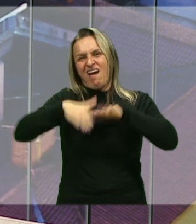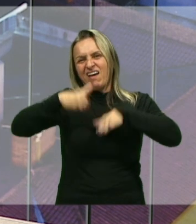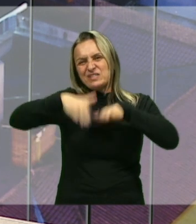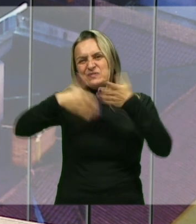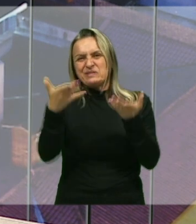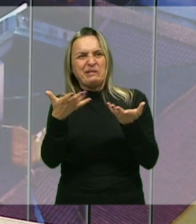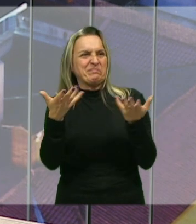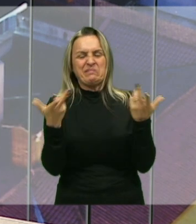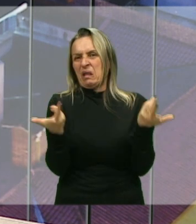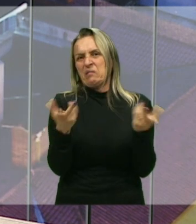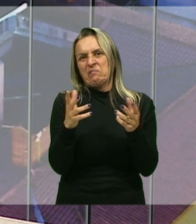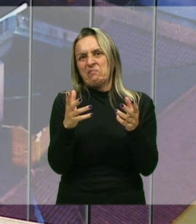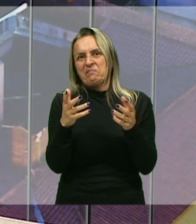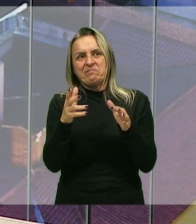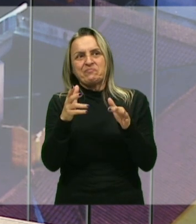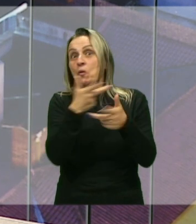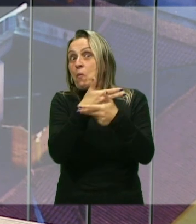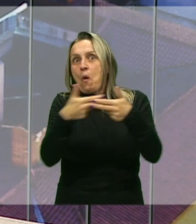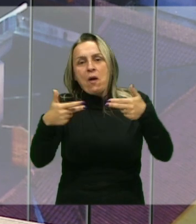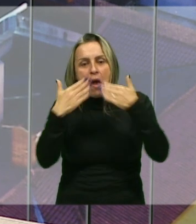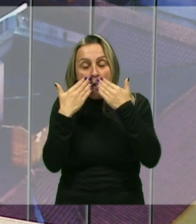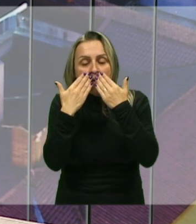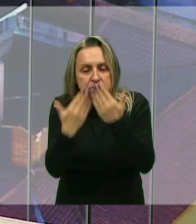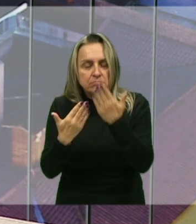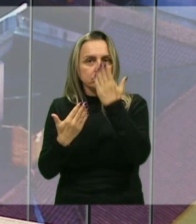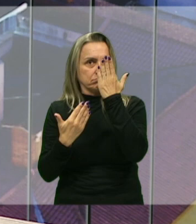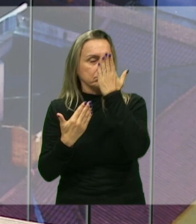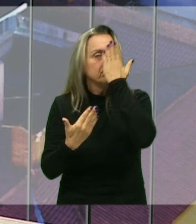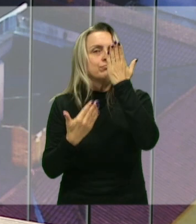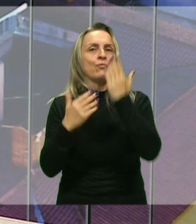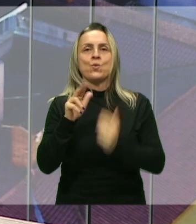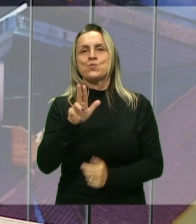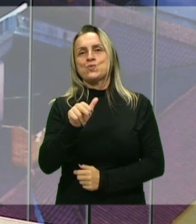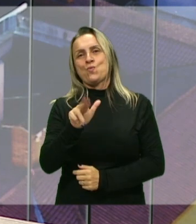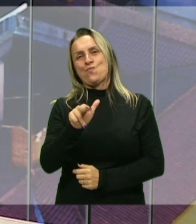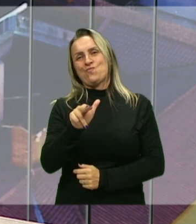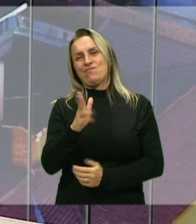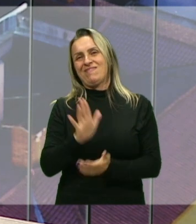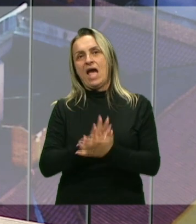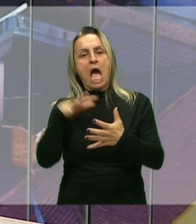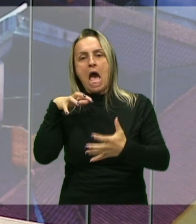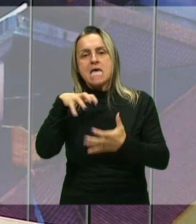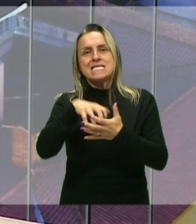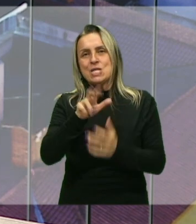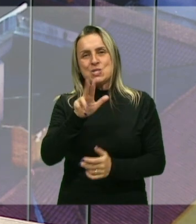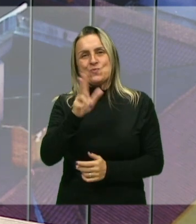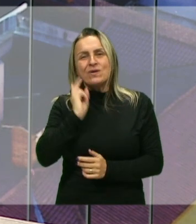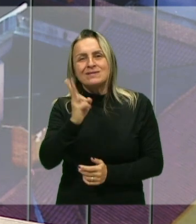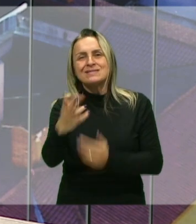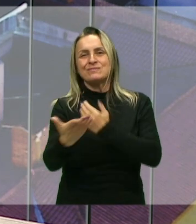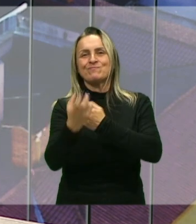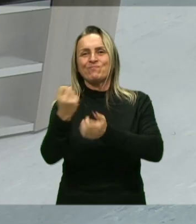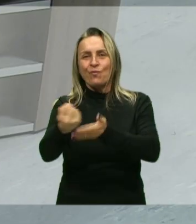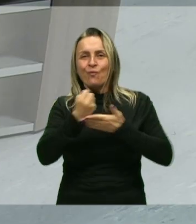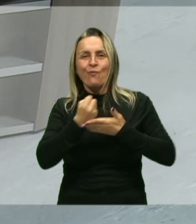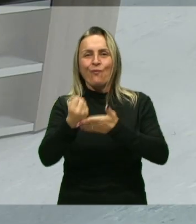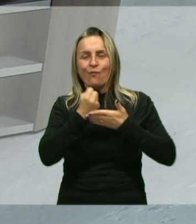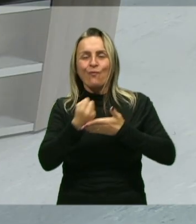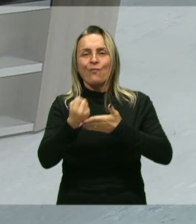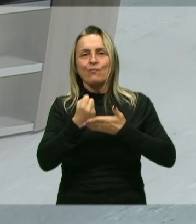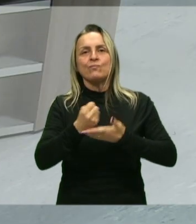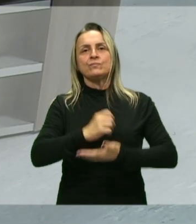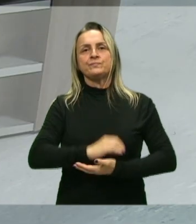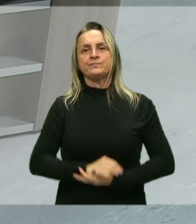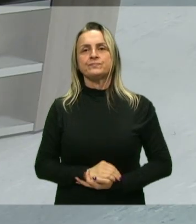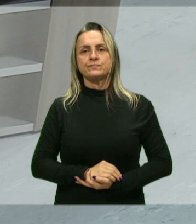do tipo, ela não vai deixar eu esbarrar para que aconteça um incidente, né? Digamos assim. E, então,